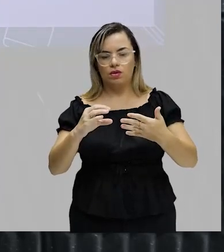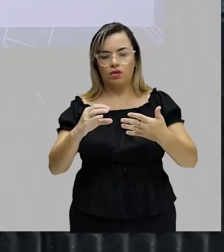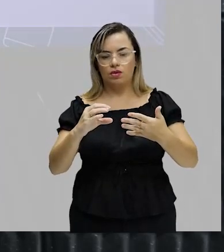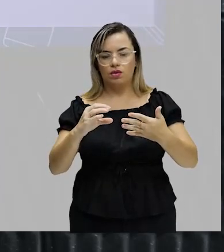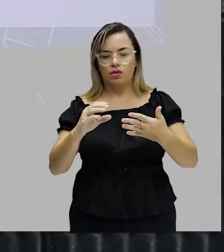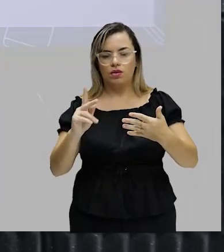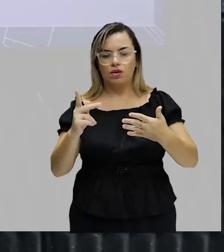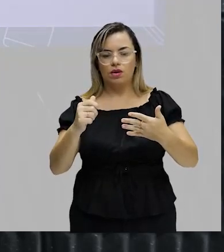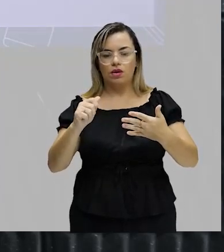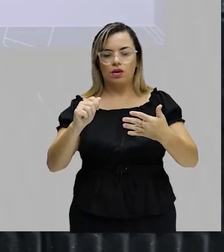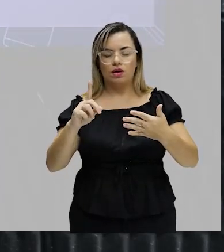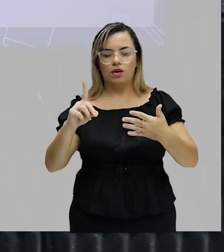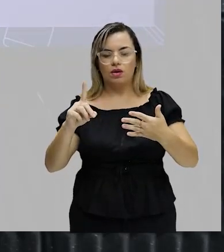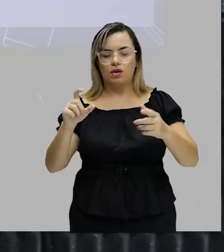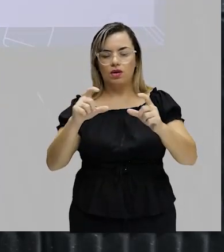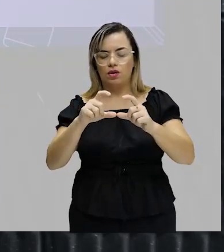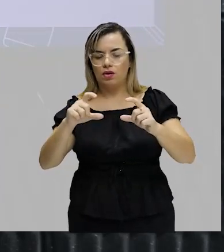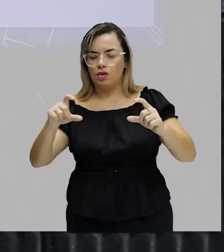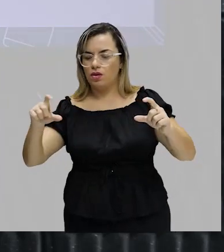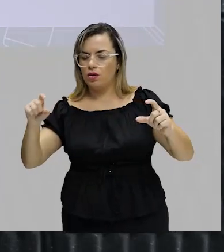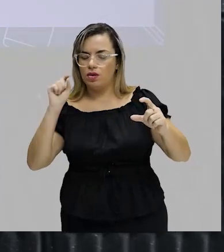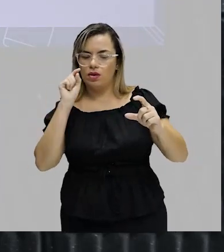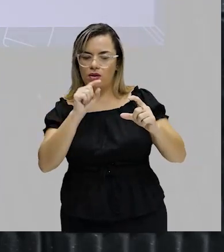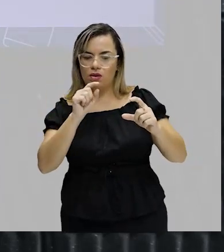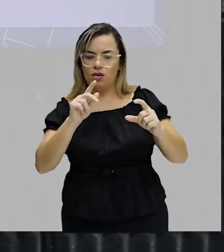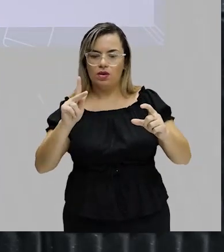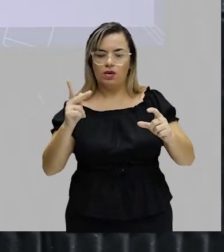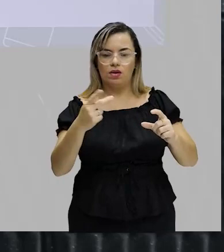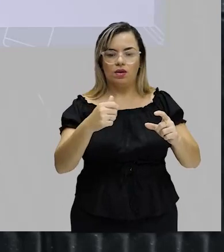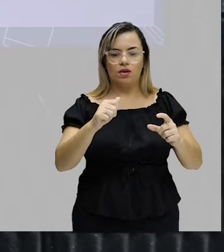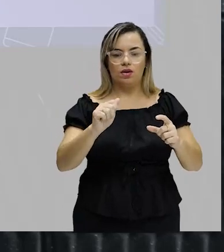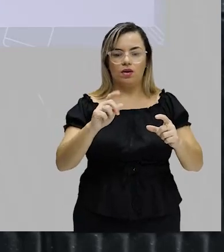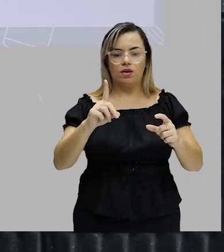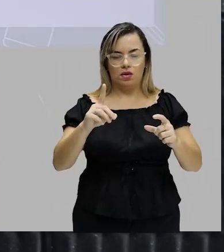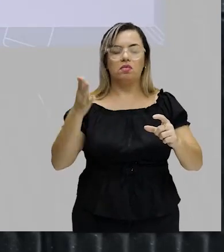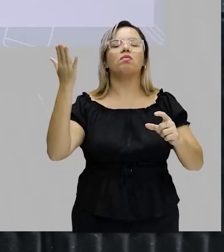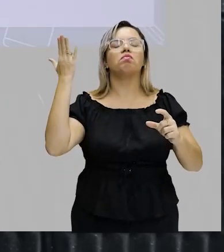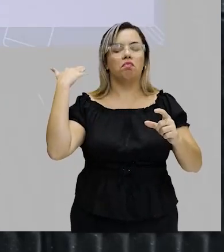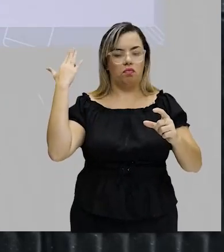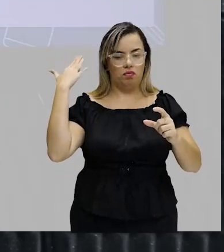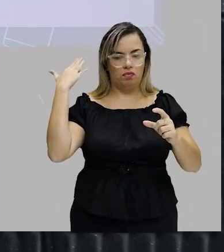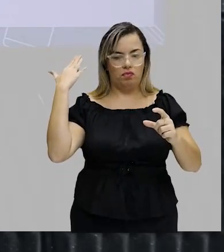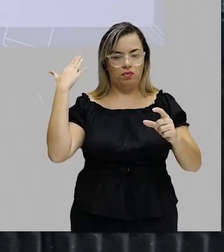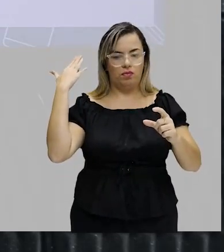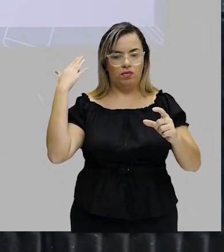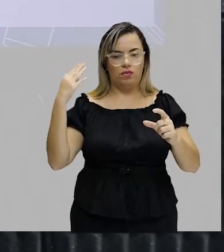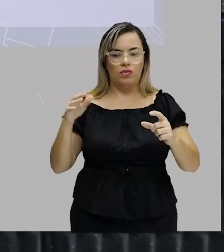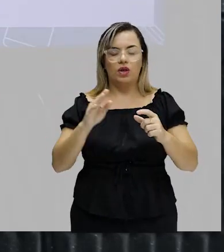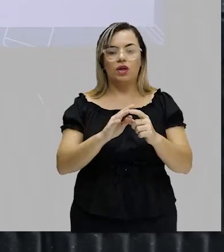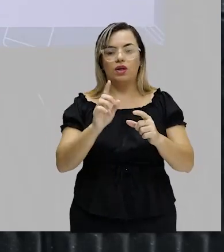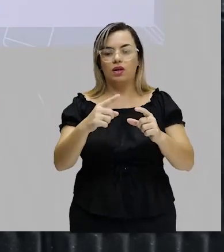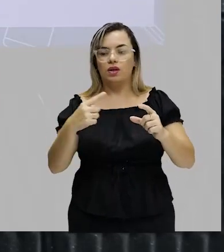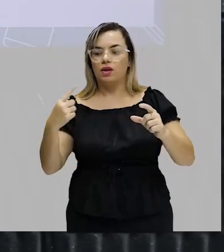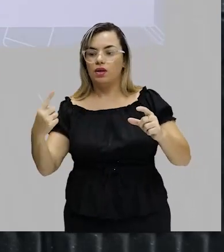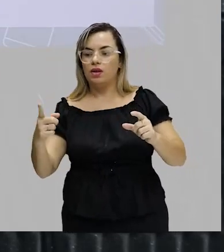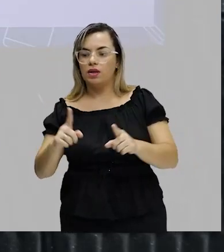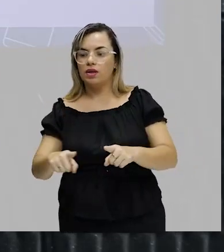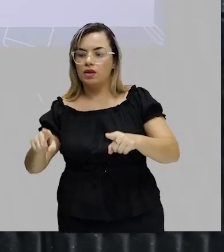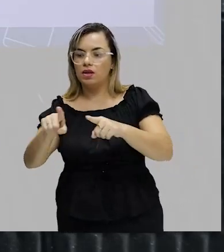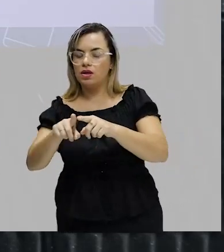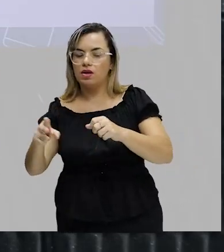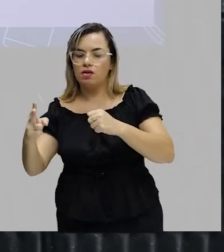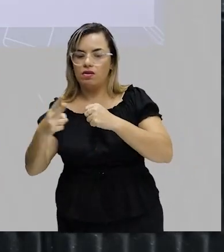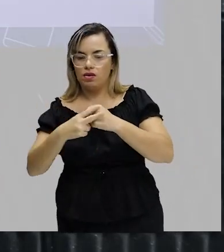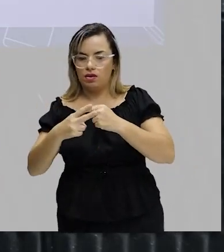eu tenho uma construção, ó, com o verbo auxiliar had, que é o passado, e o verbo principal no particípio. O não